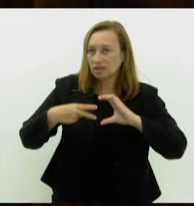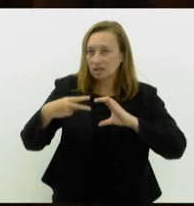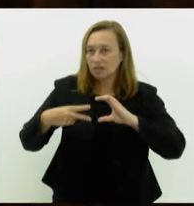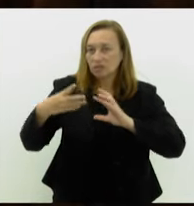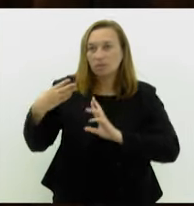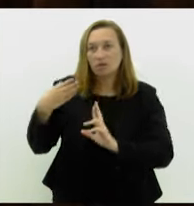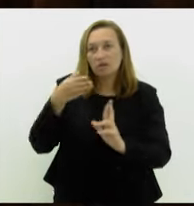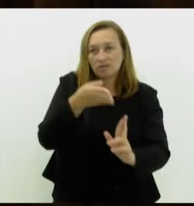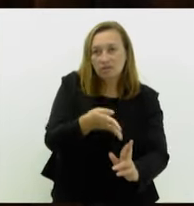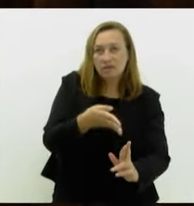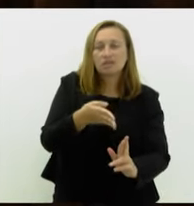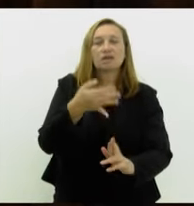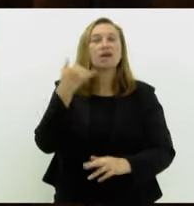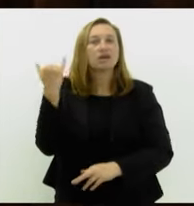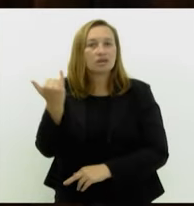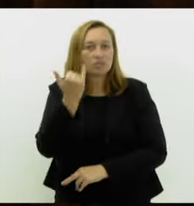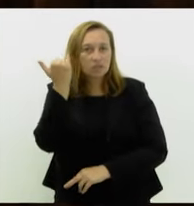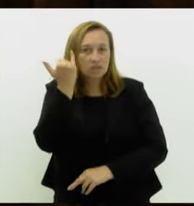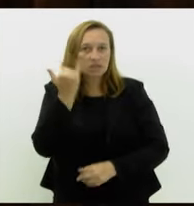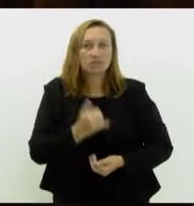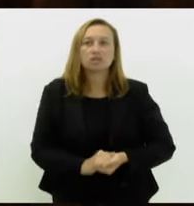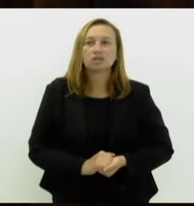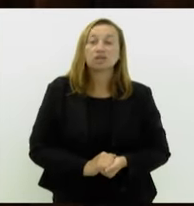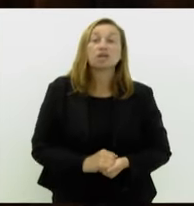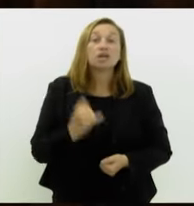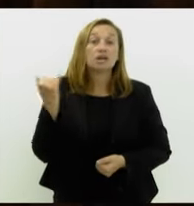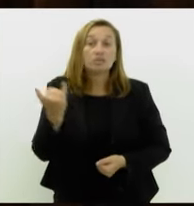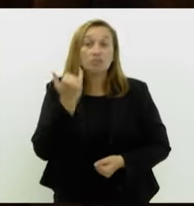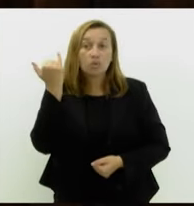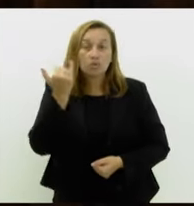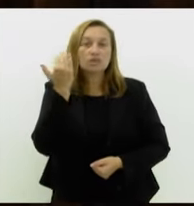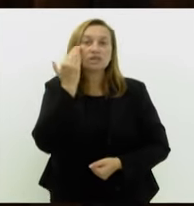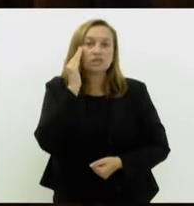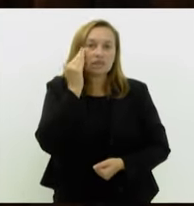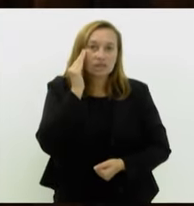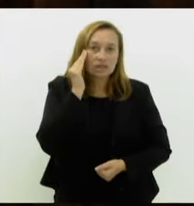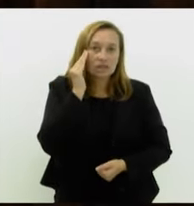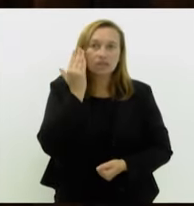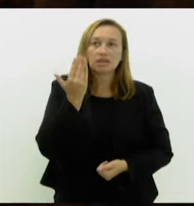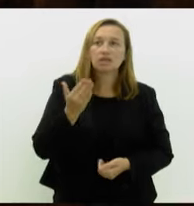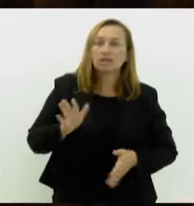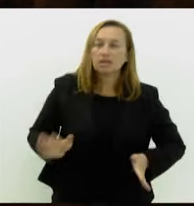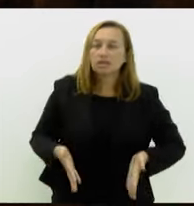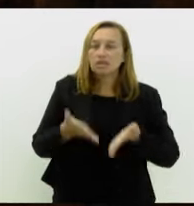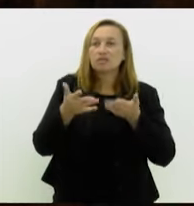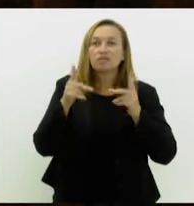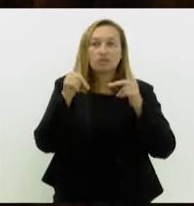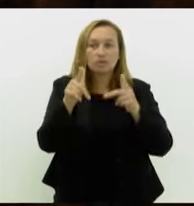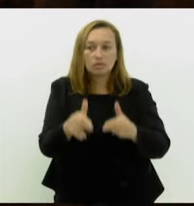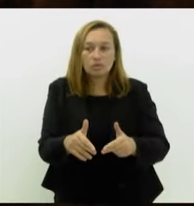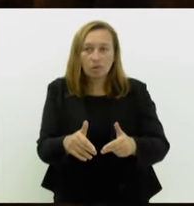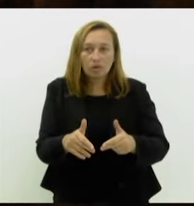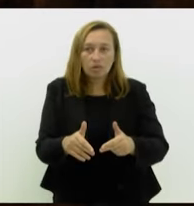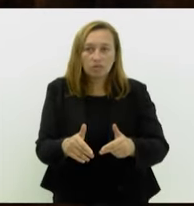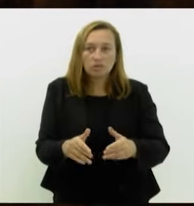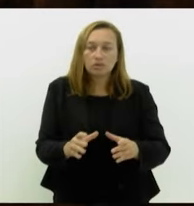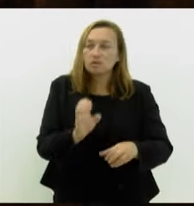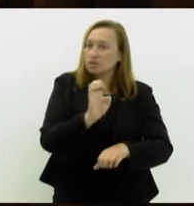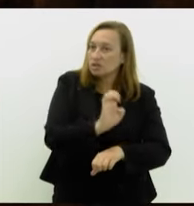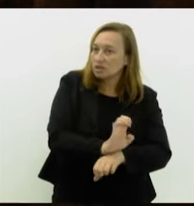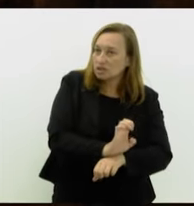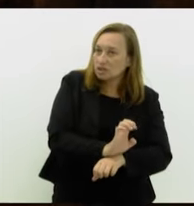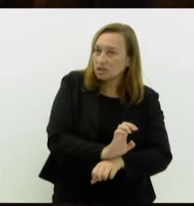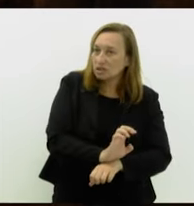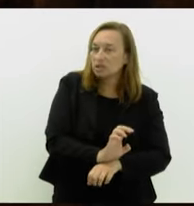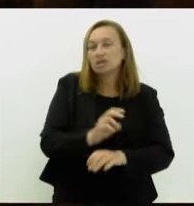referencial é muito importante é importante compreender as mesmas in nos estados e